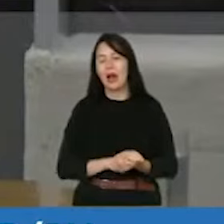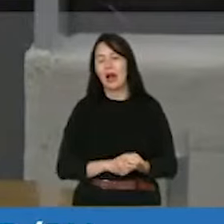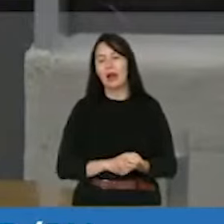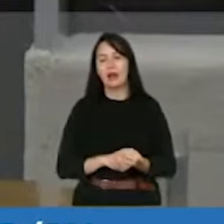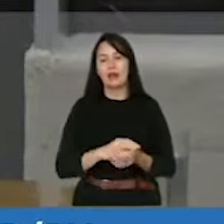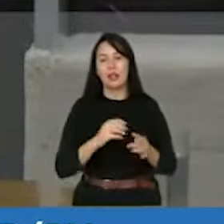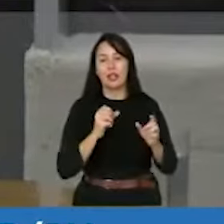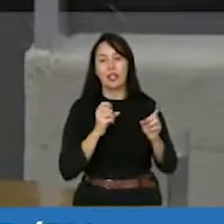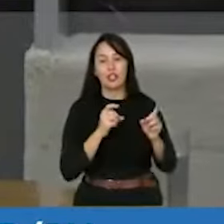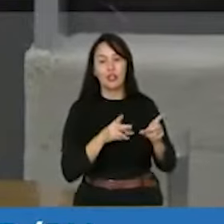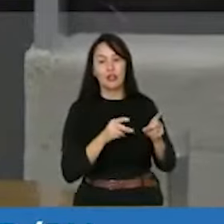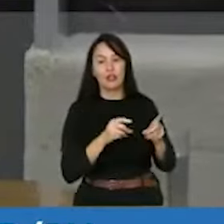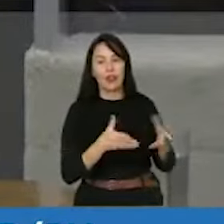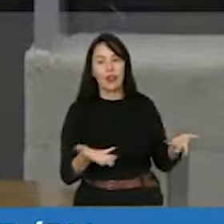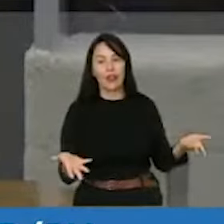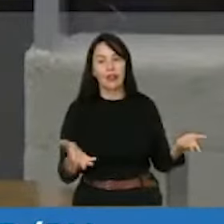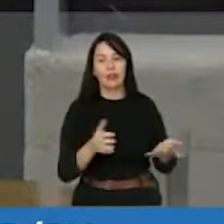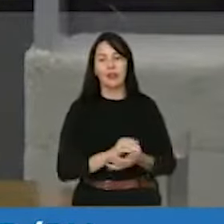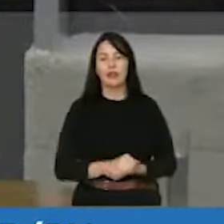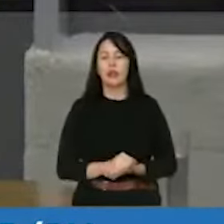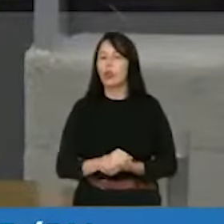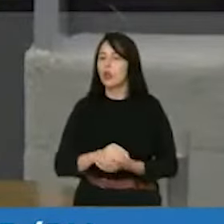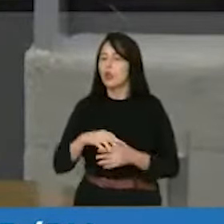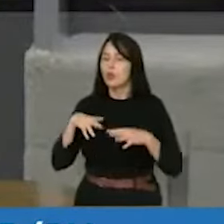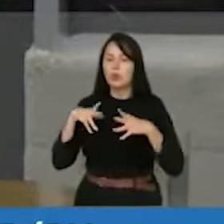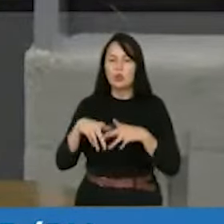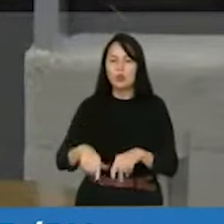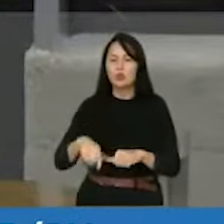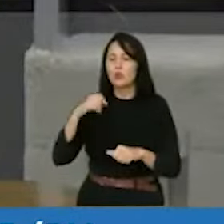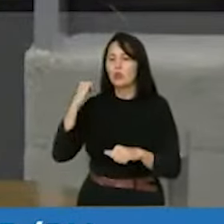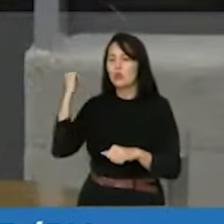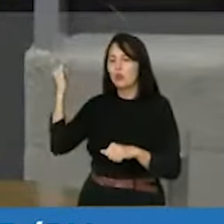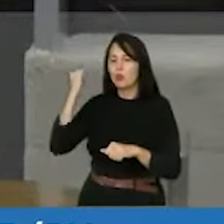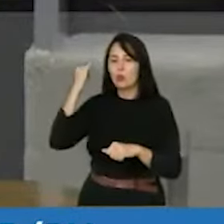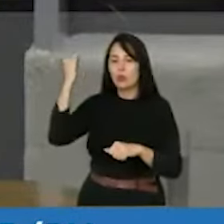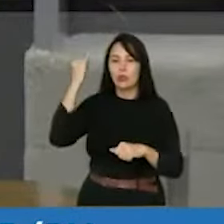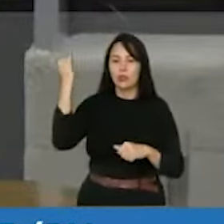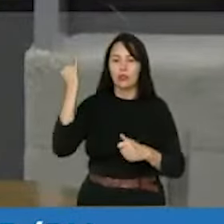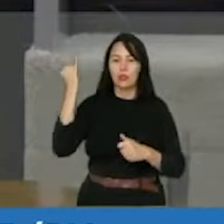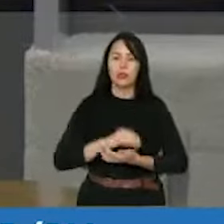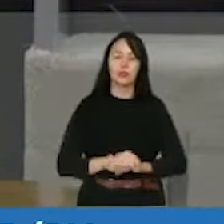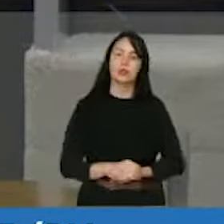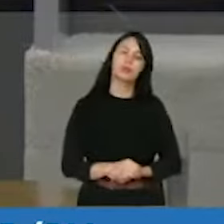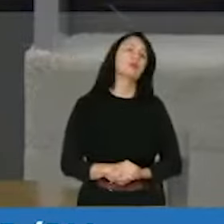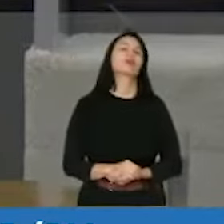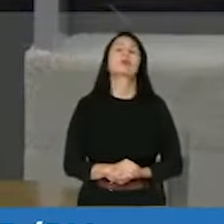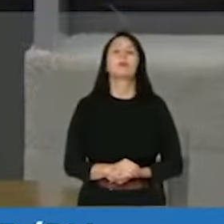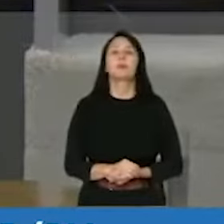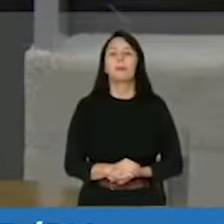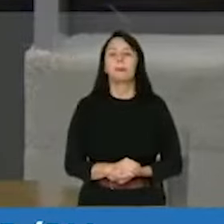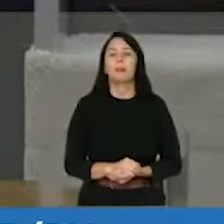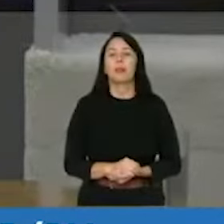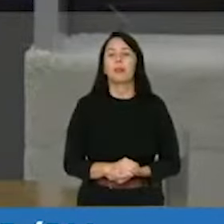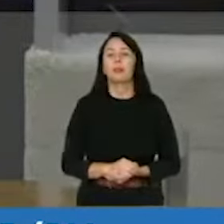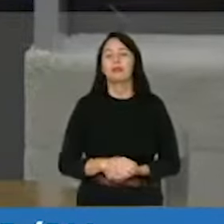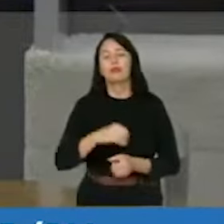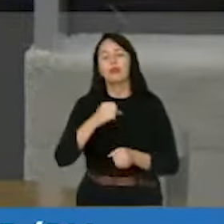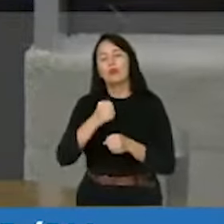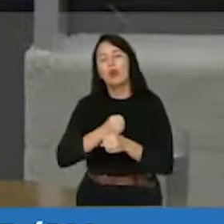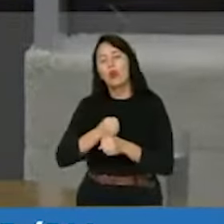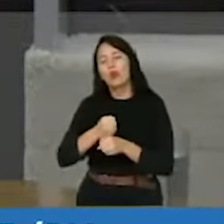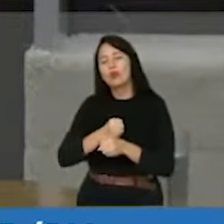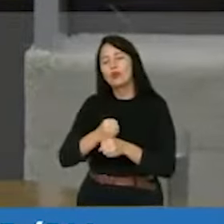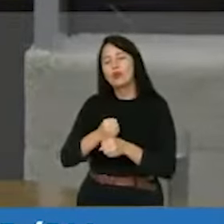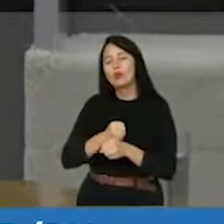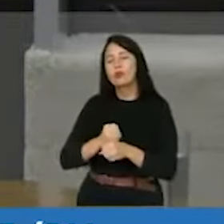é relevante, senhor presidente, senhoras e senhores parlamentares, num cenário onde que, em todos os anos, o governo